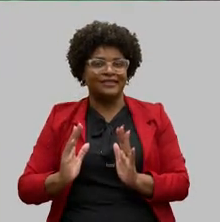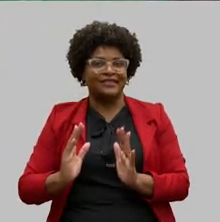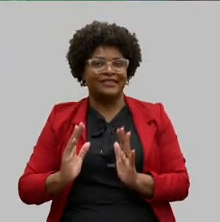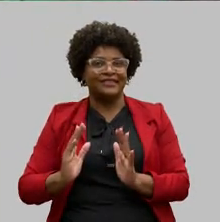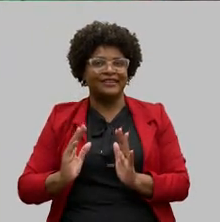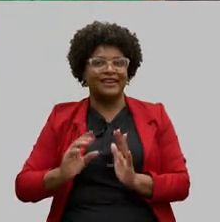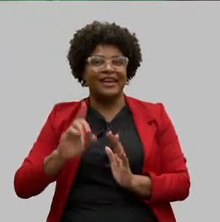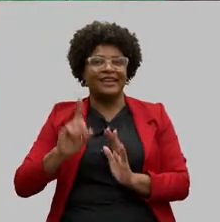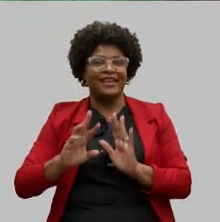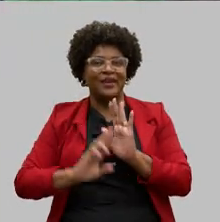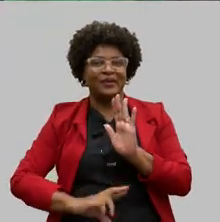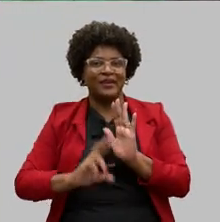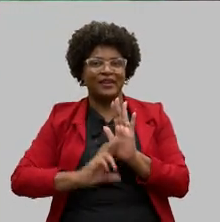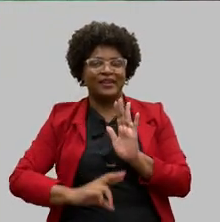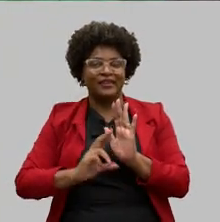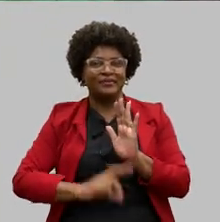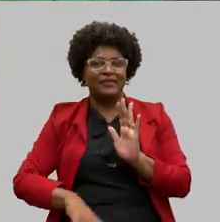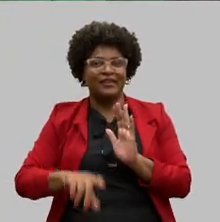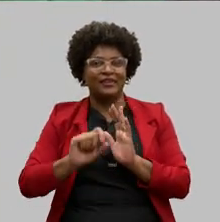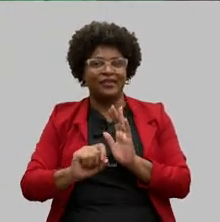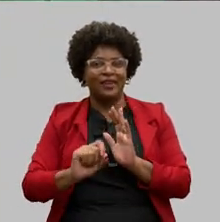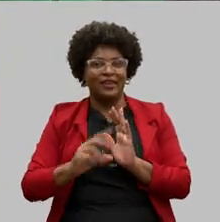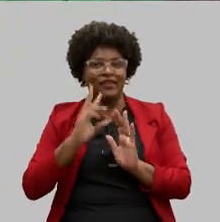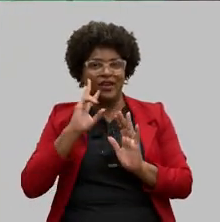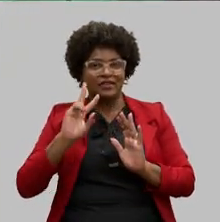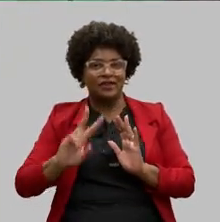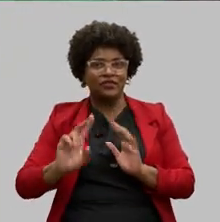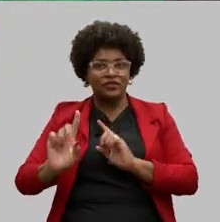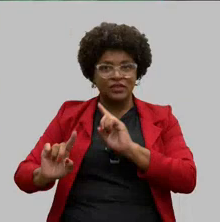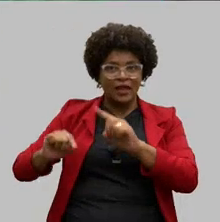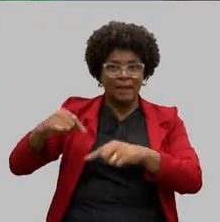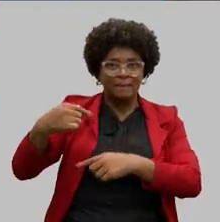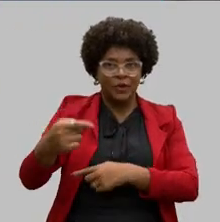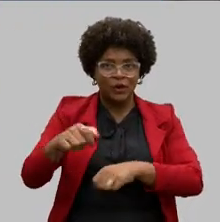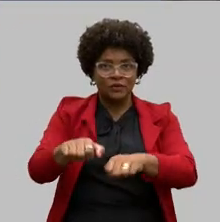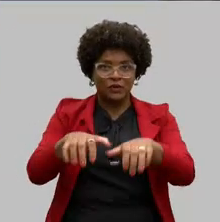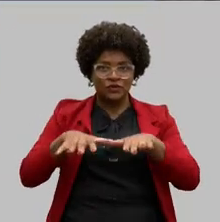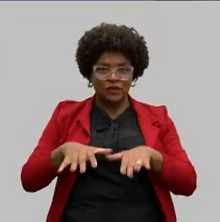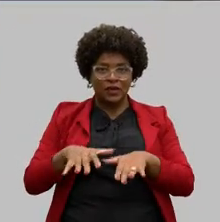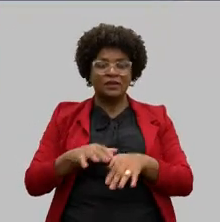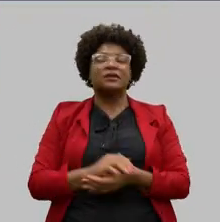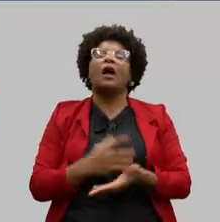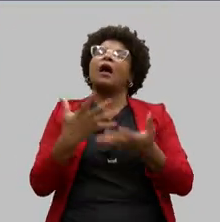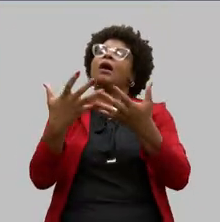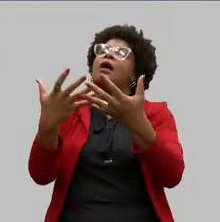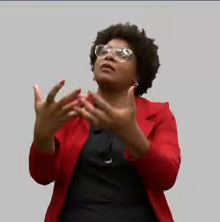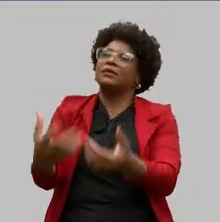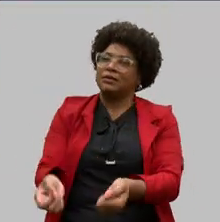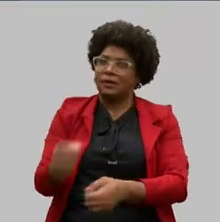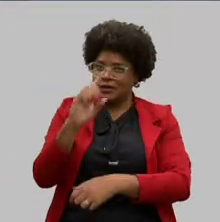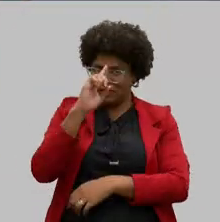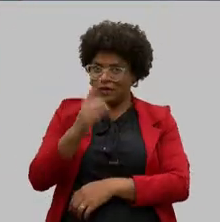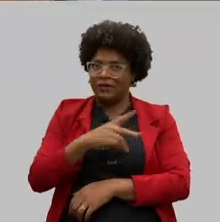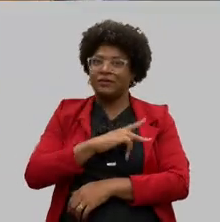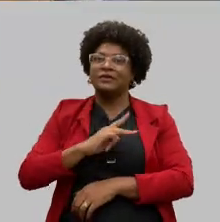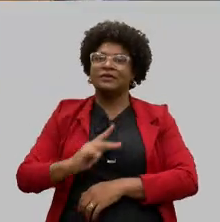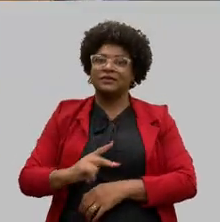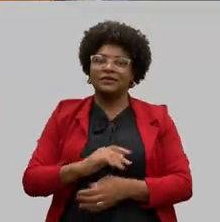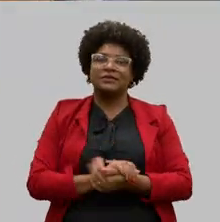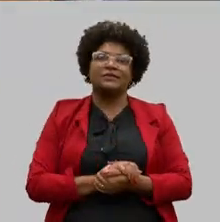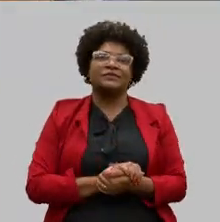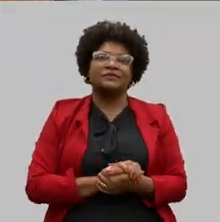requerimentos que serão apreciados na próxima sessão pela ordem com a palavra deputada